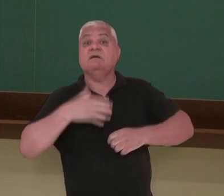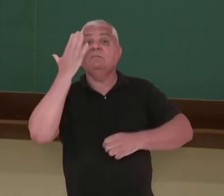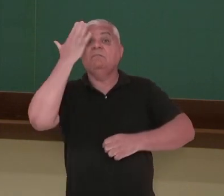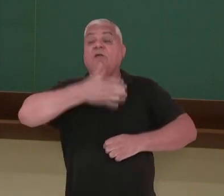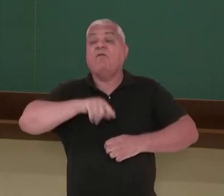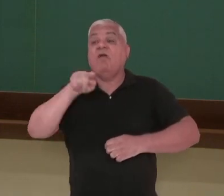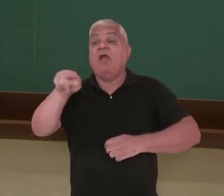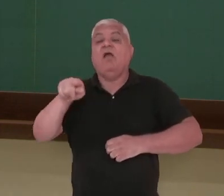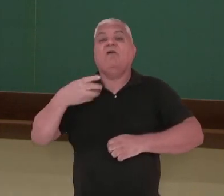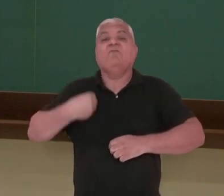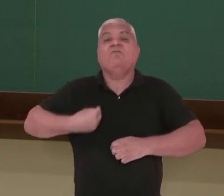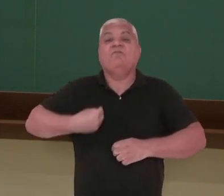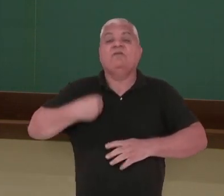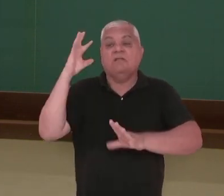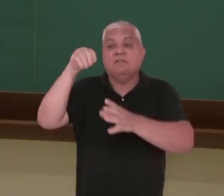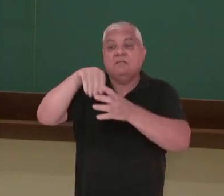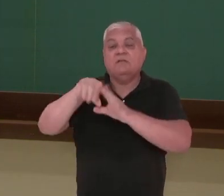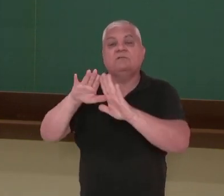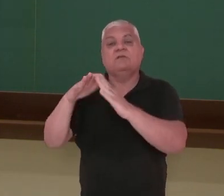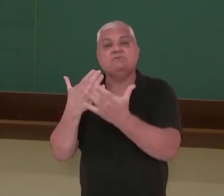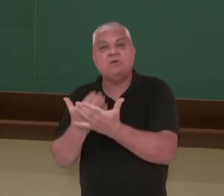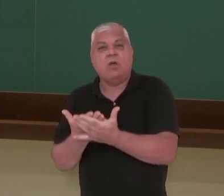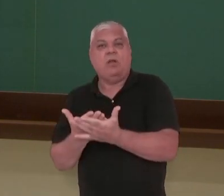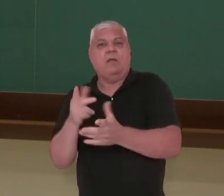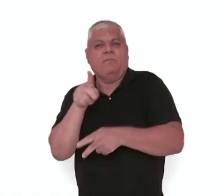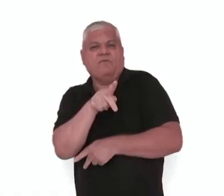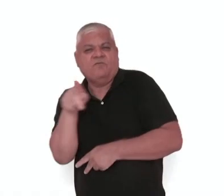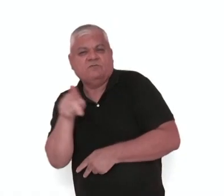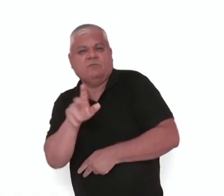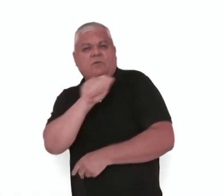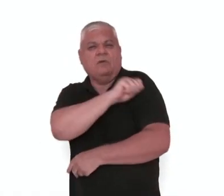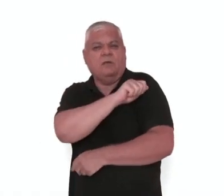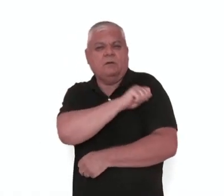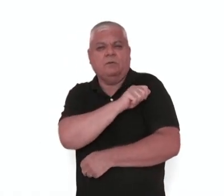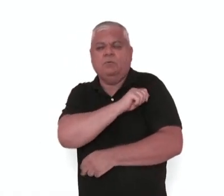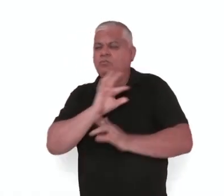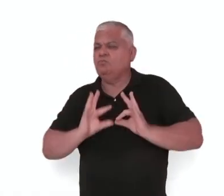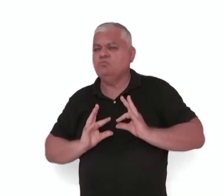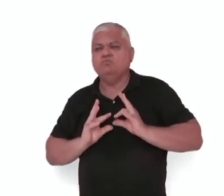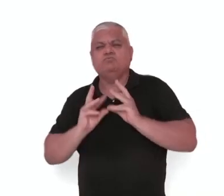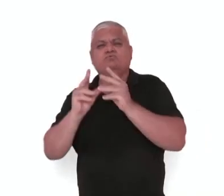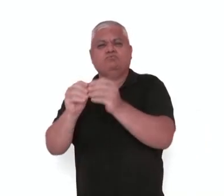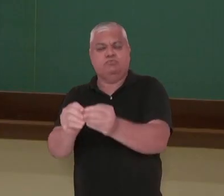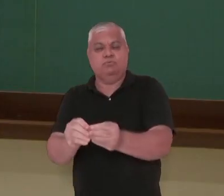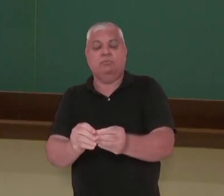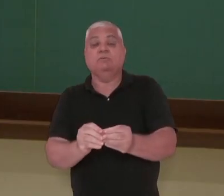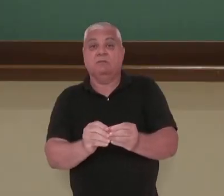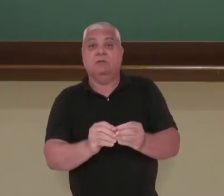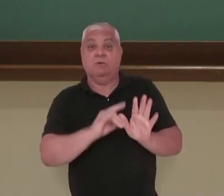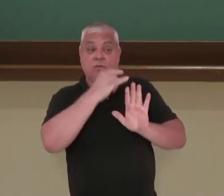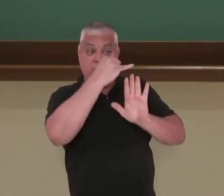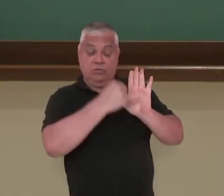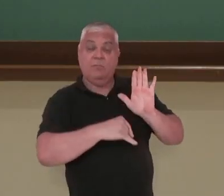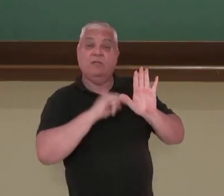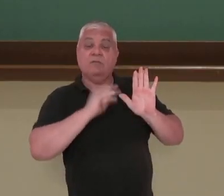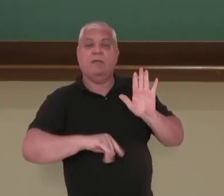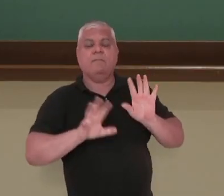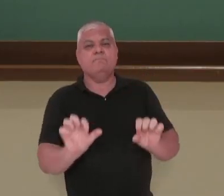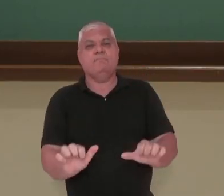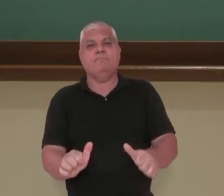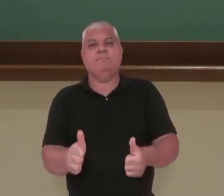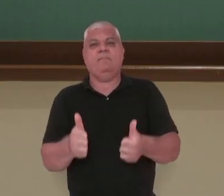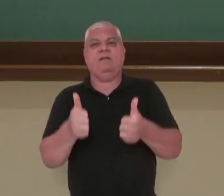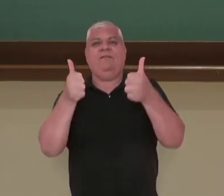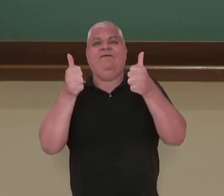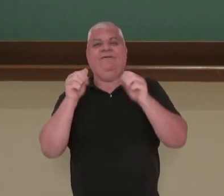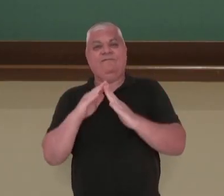escola e das pessoas que estudam e trabalham ali. E o objetivo do documento é tornar melhor o ambiente escolar. Tanto é que é por isso que o